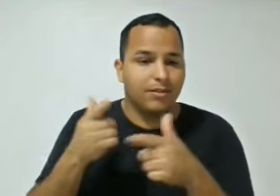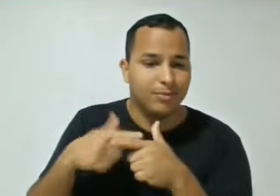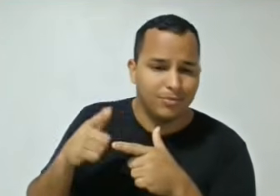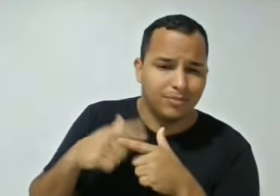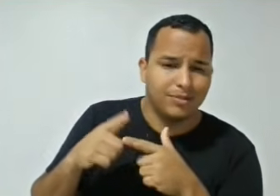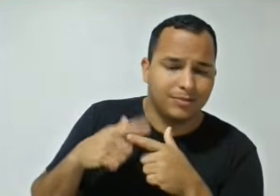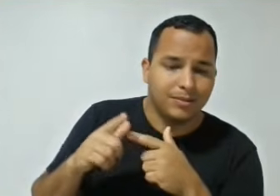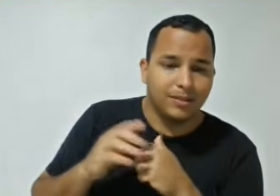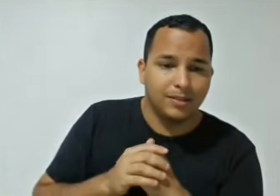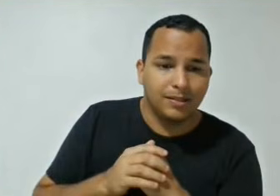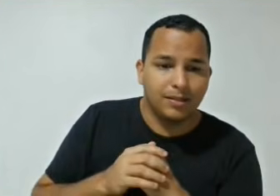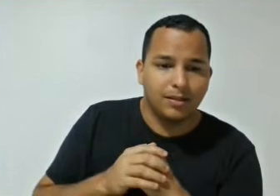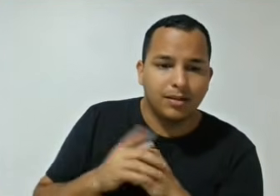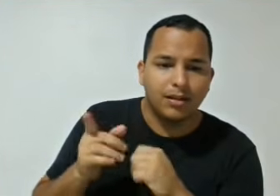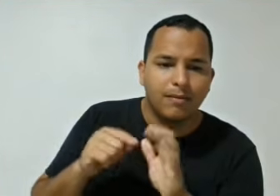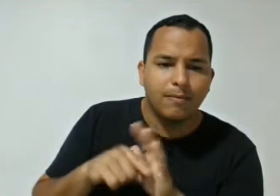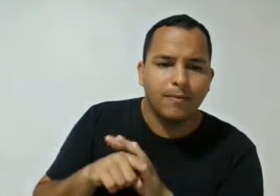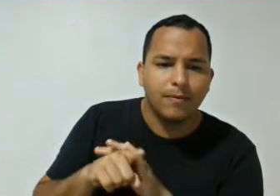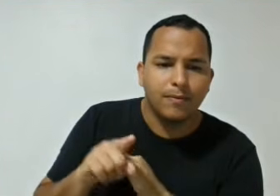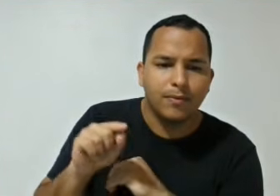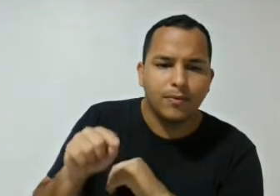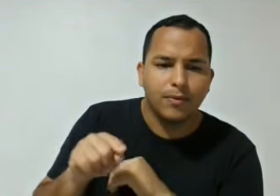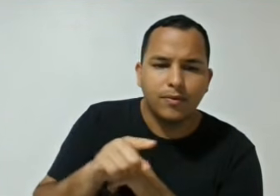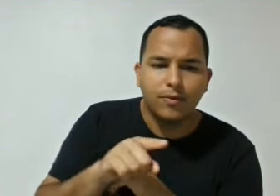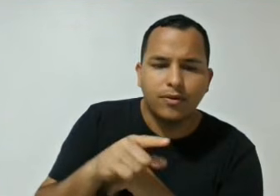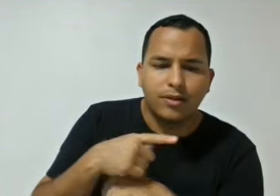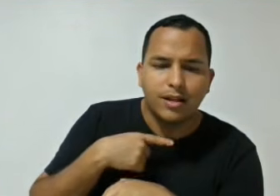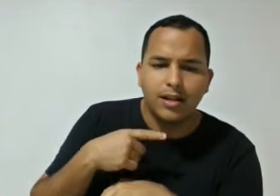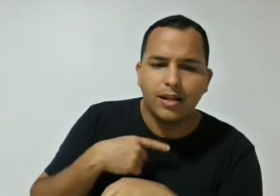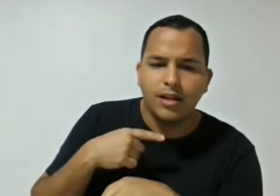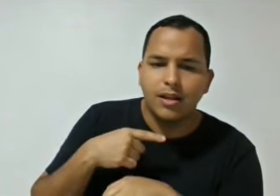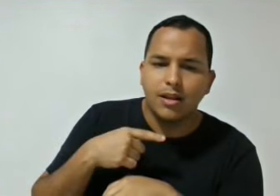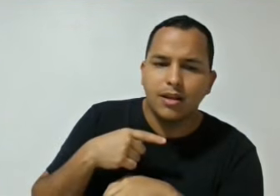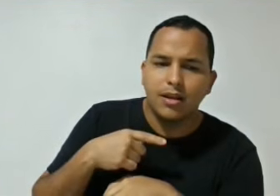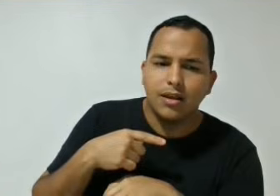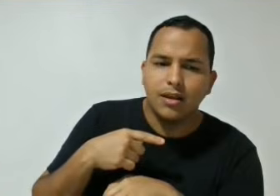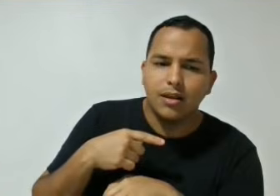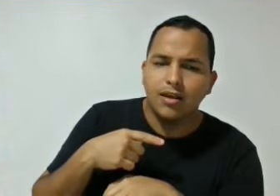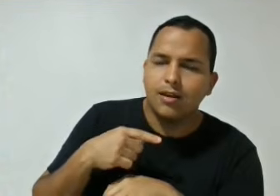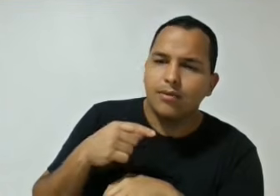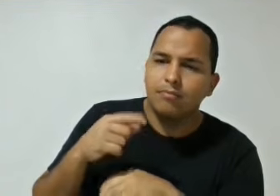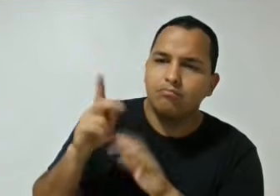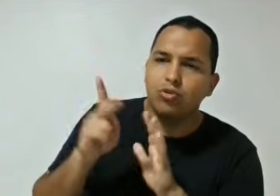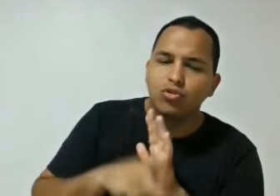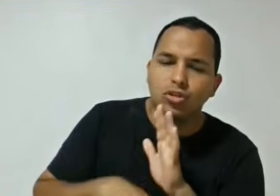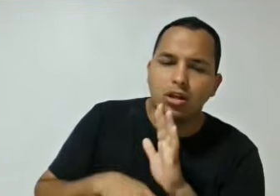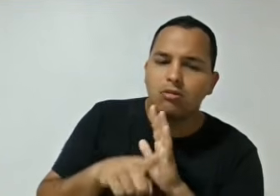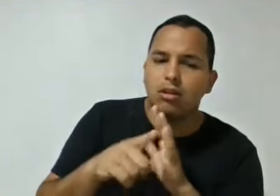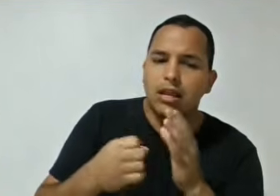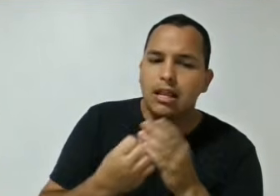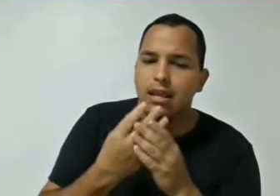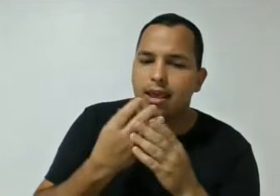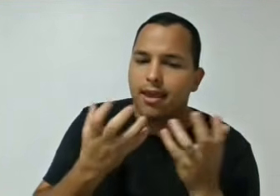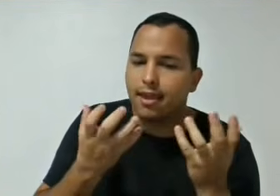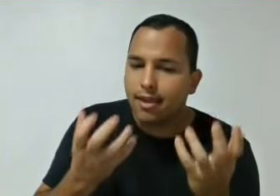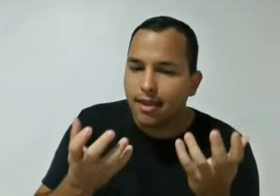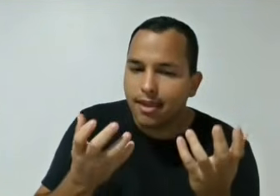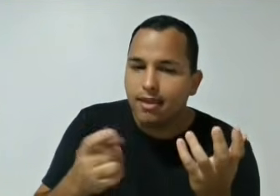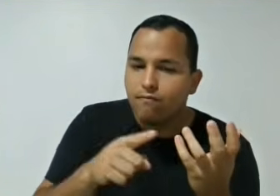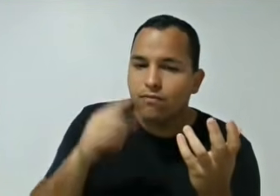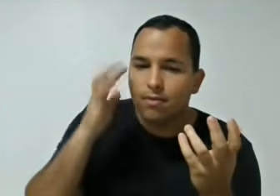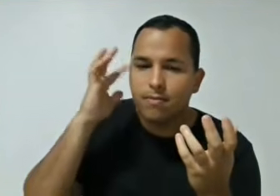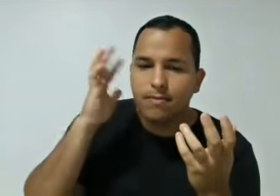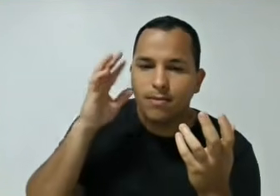te fazendo uma pergunta, se você está com alguma projeção, algum projeto que você está querendo implantar, algum projeto que você está imaginando para o São Bernardo, que você